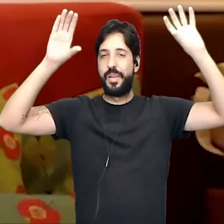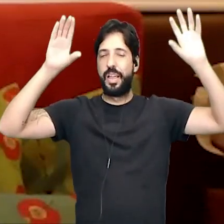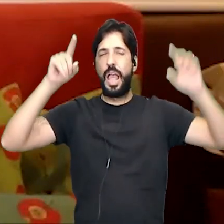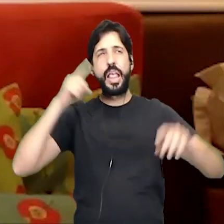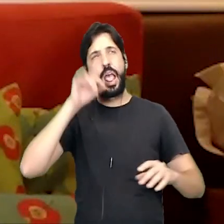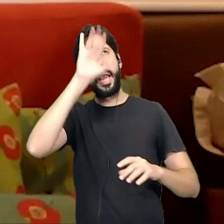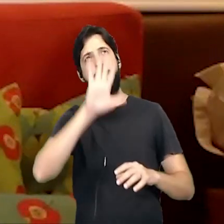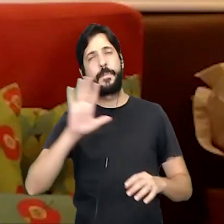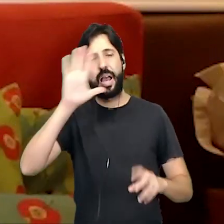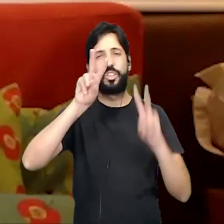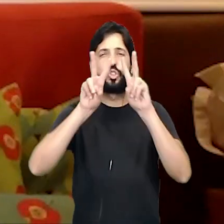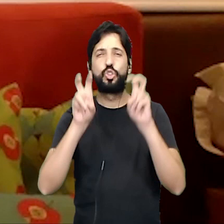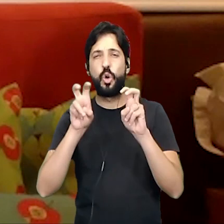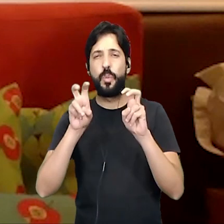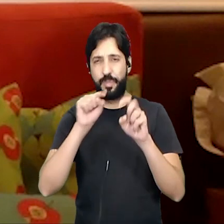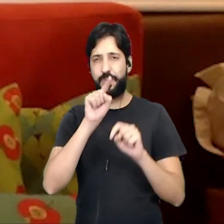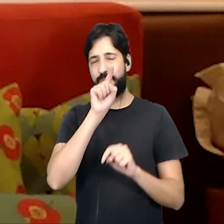e ele trouxe uma imagem